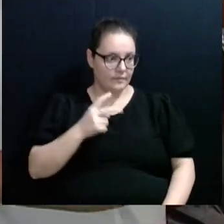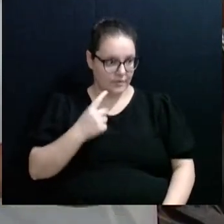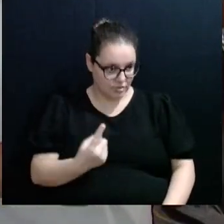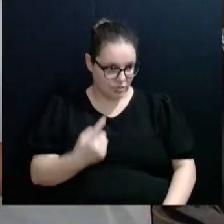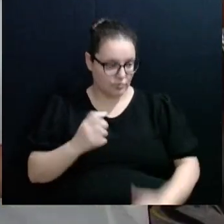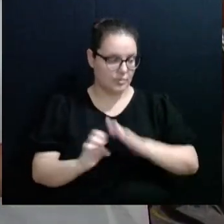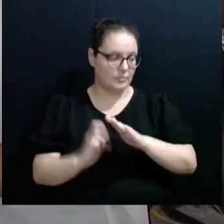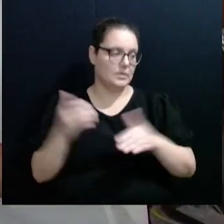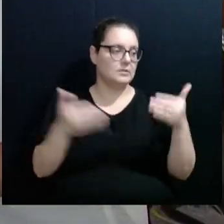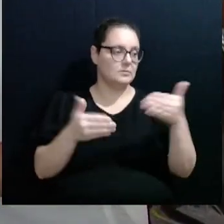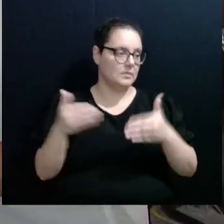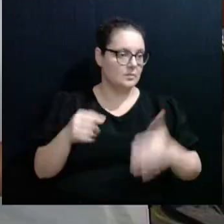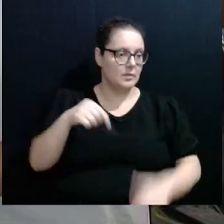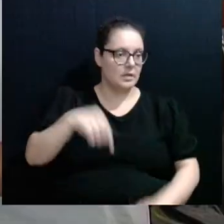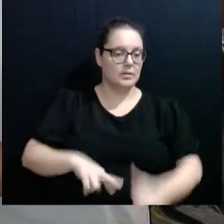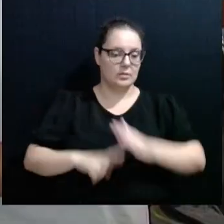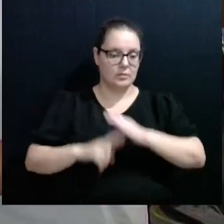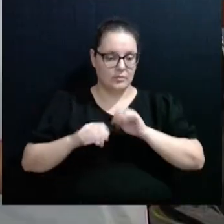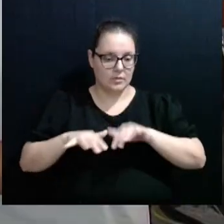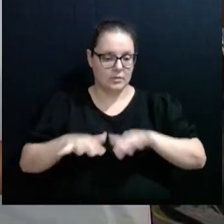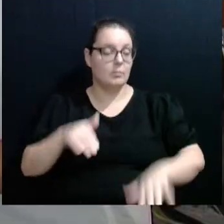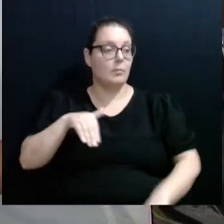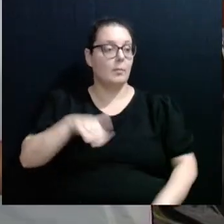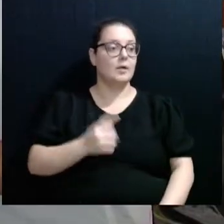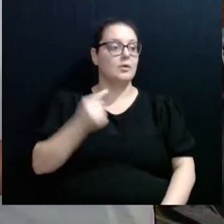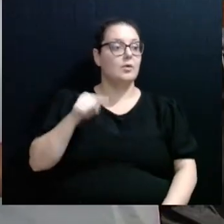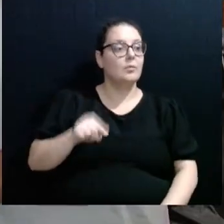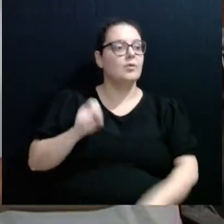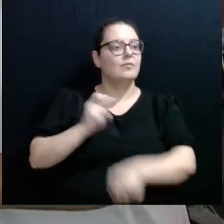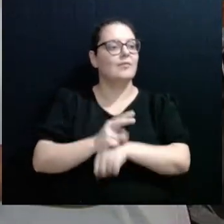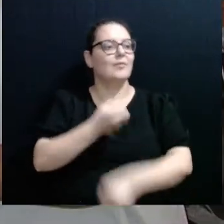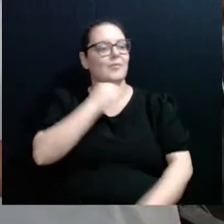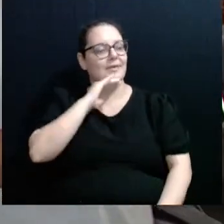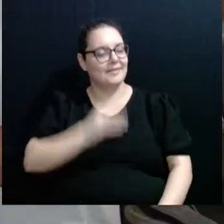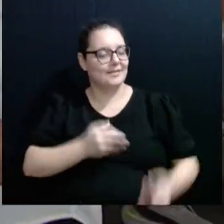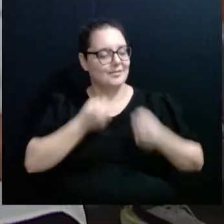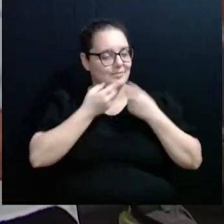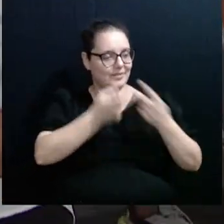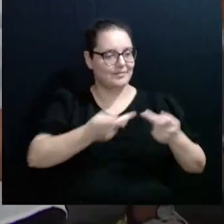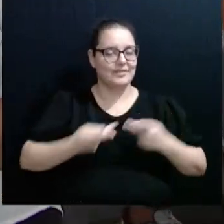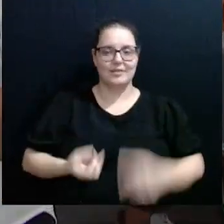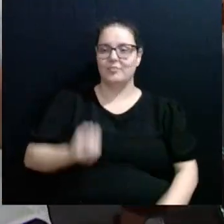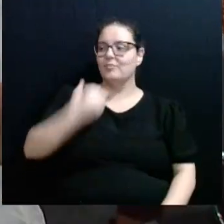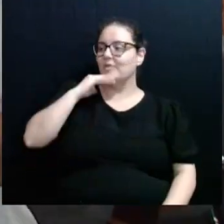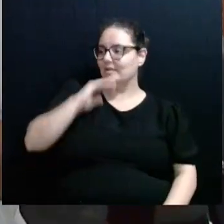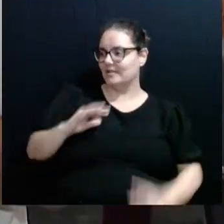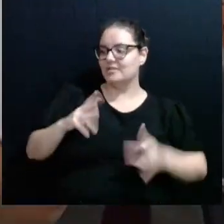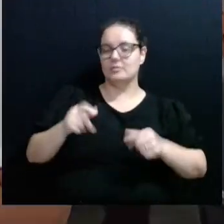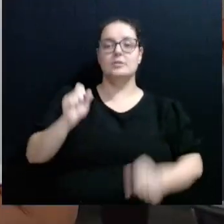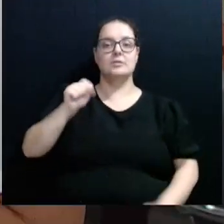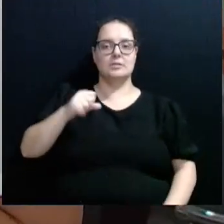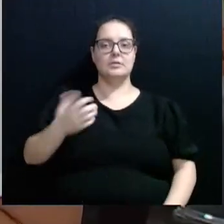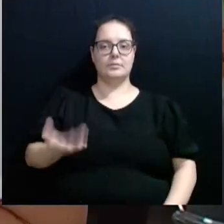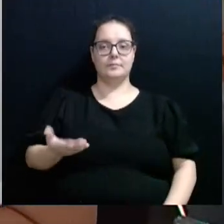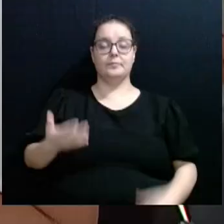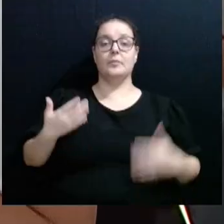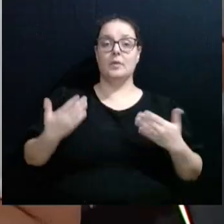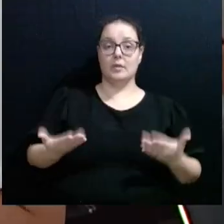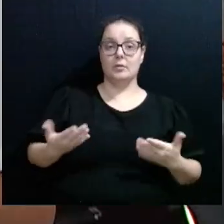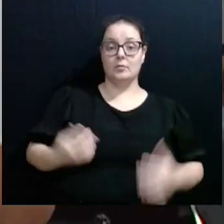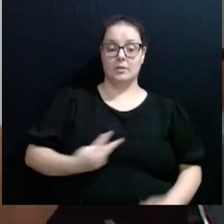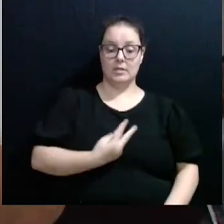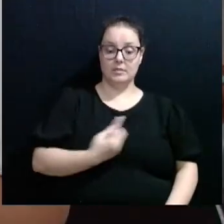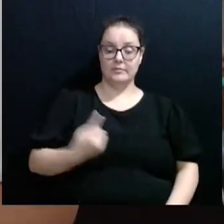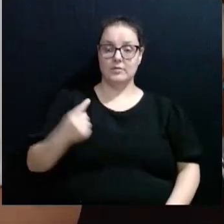aqui do Feirão, são mais de 1.000 vagas. Boa tarde, seja bem-vinda. Boa tarde a todos, isso mesmo. Olha, então, dessas 21 empresas, a